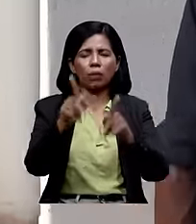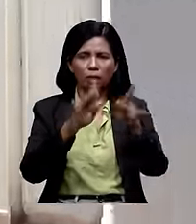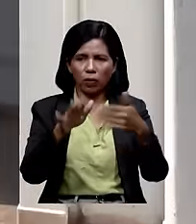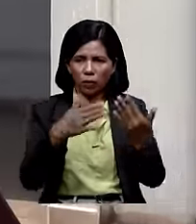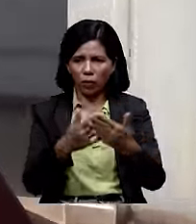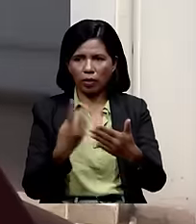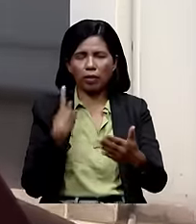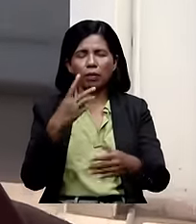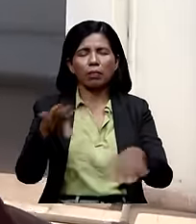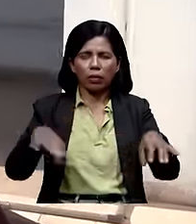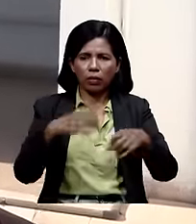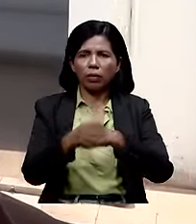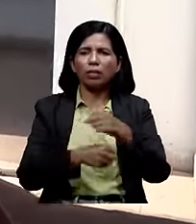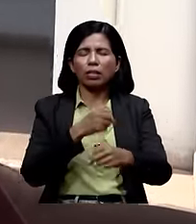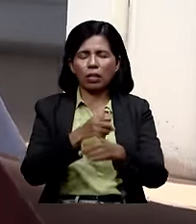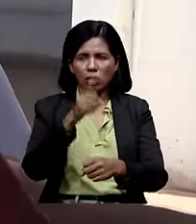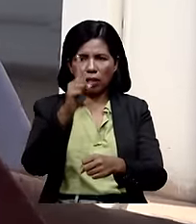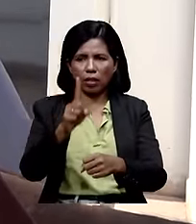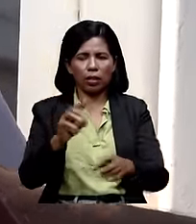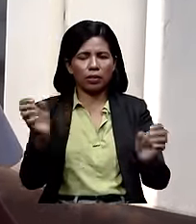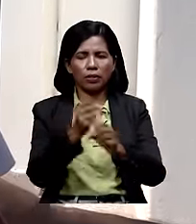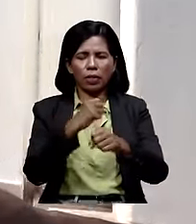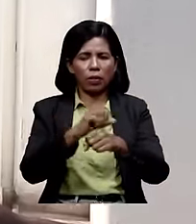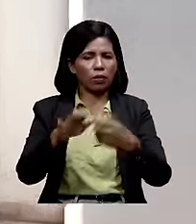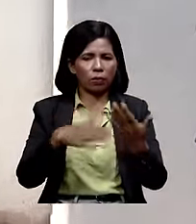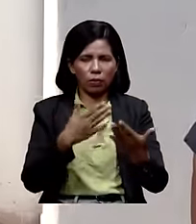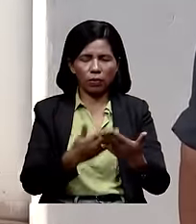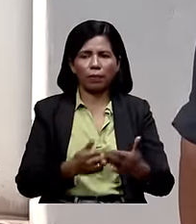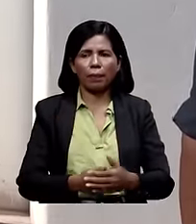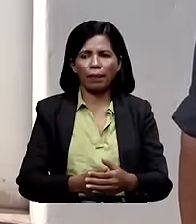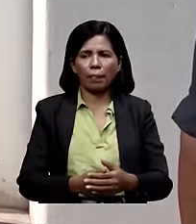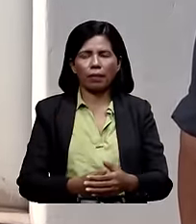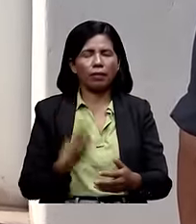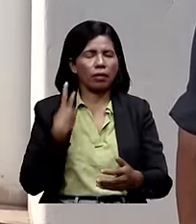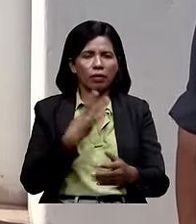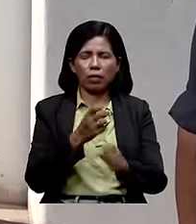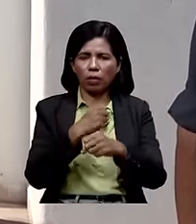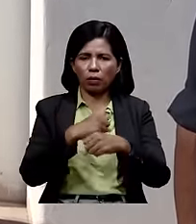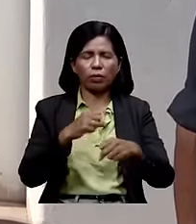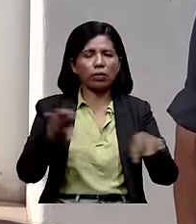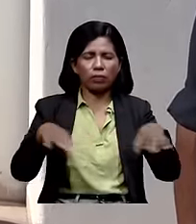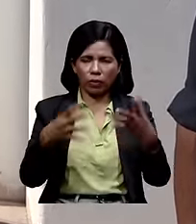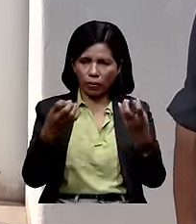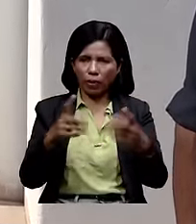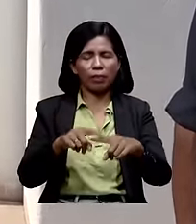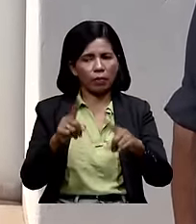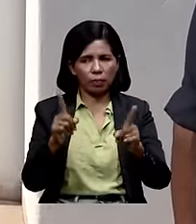ita foi en maktina nida ne be lao satu halo buat tutut tal malagre gra ne